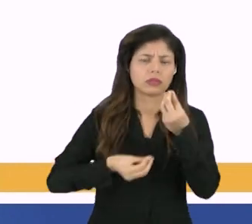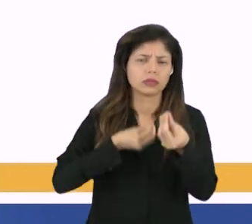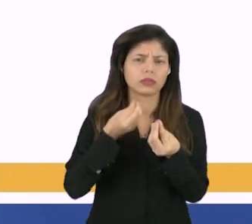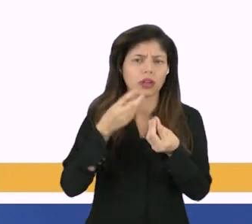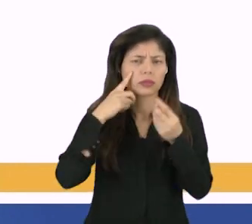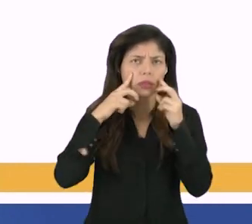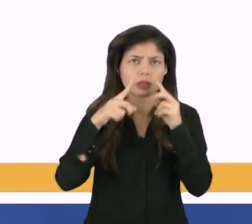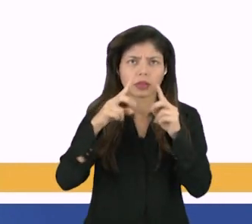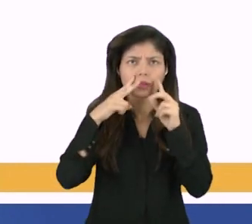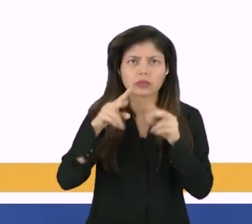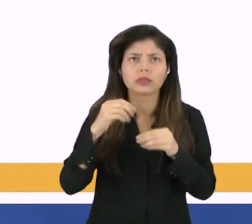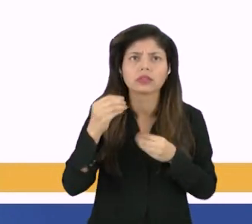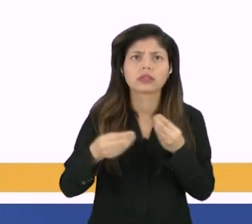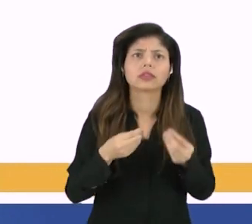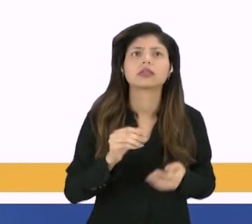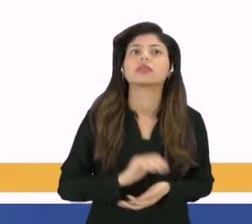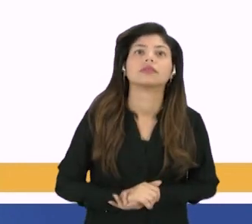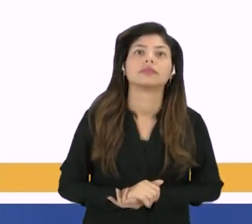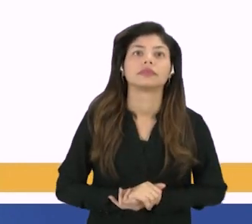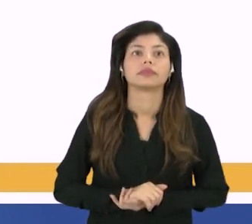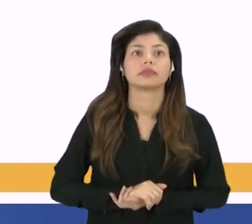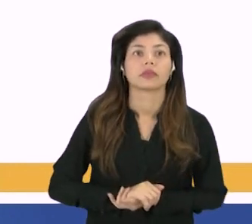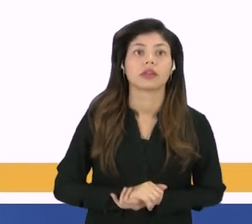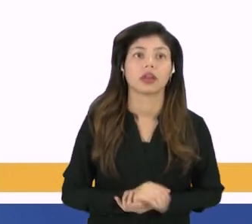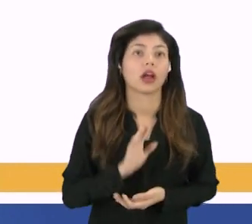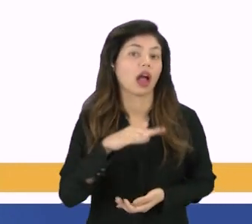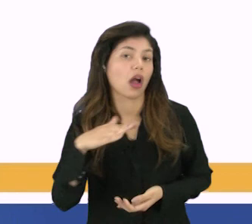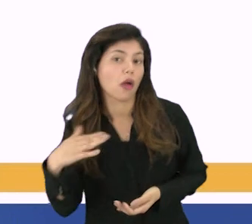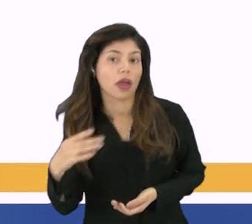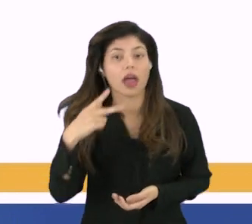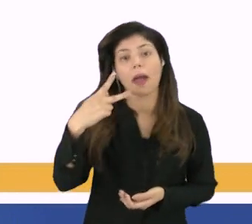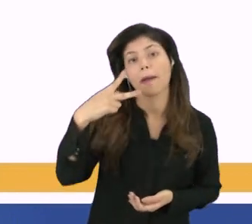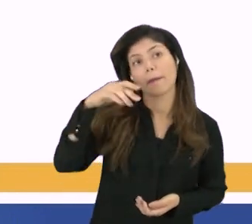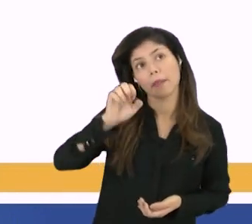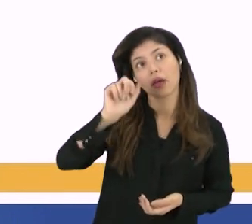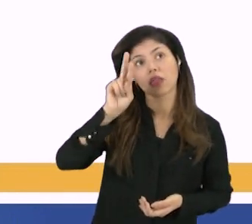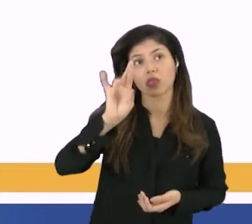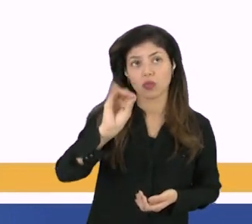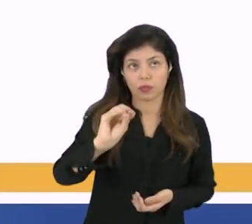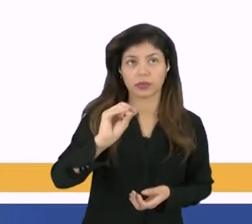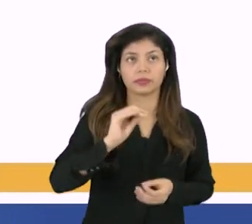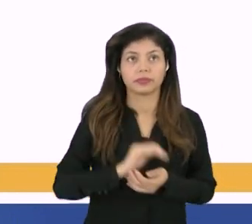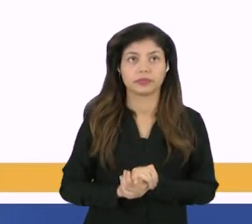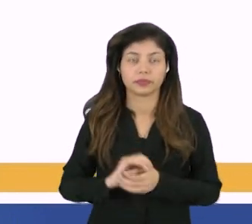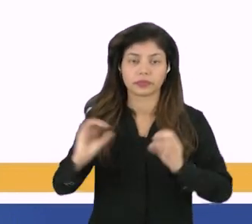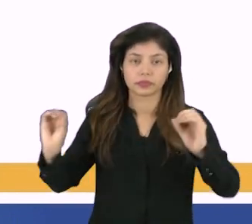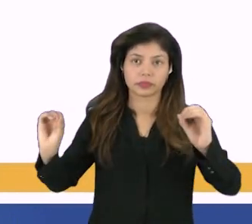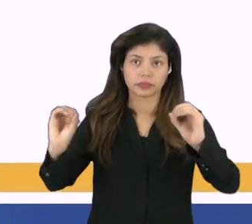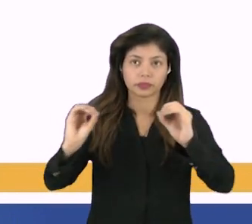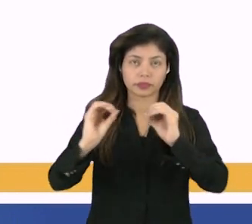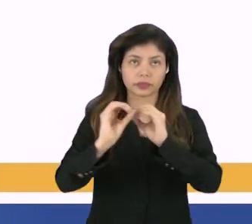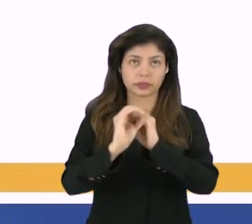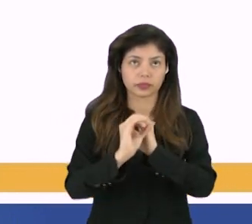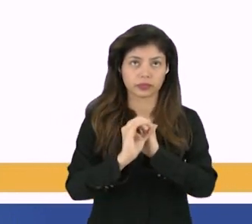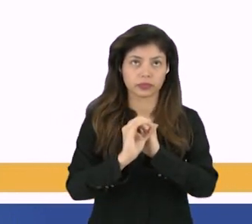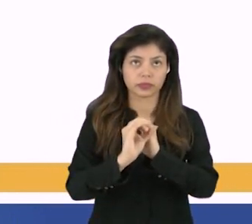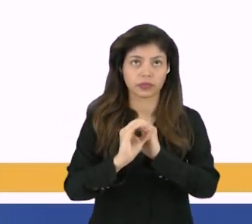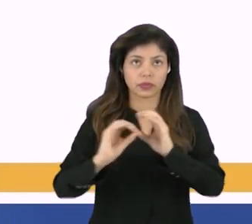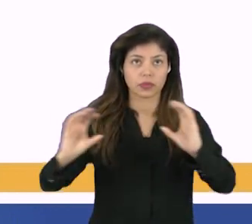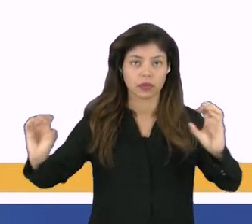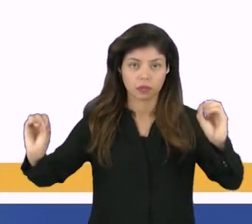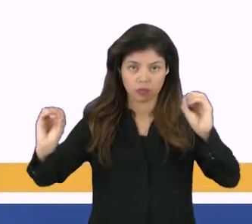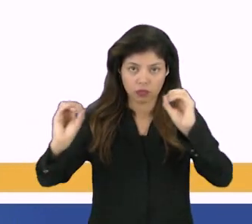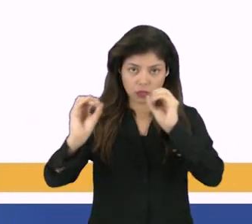o observador vê esses eclipses, tá, pessoal? Quando estiver na penumbra, ele vê assim, ó, como se estivesse parcial. Quando estiver dentro ali